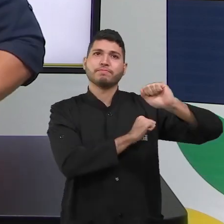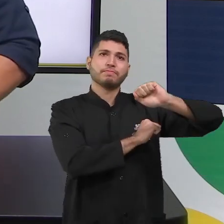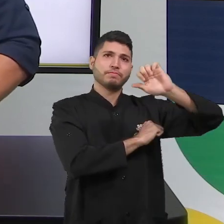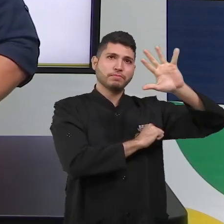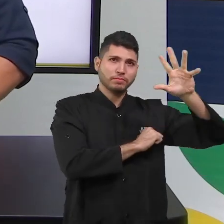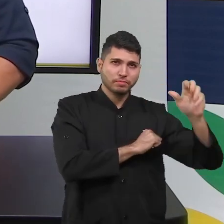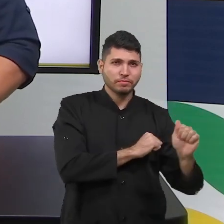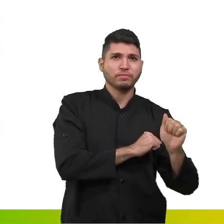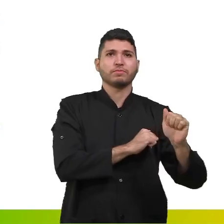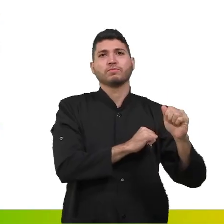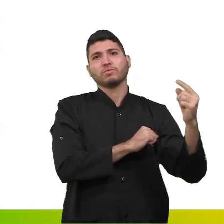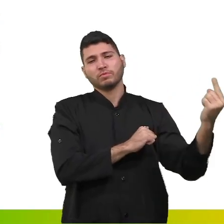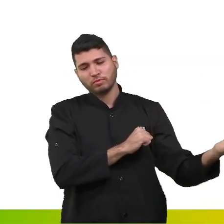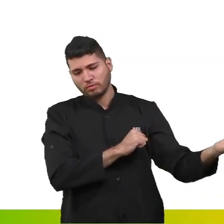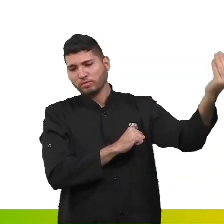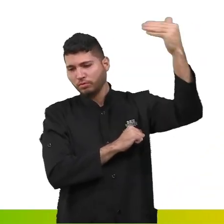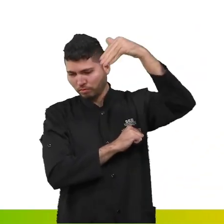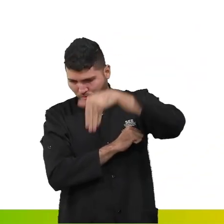nessa terra, no Brasil.